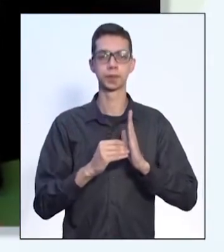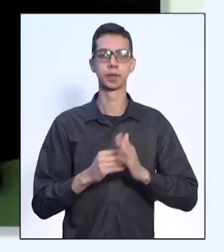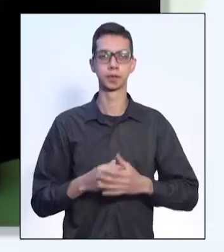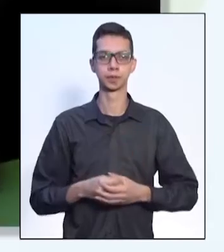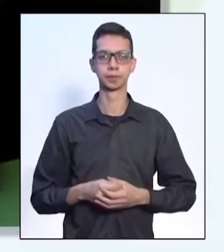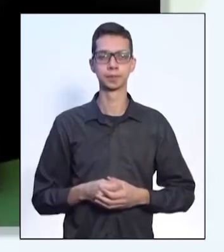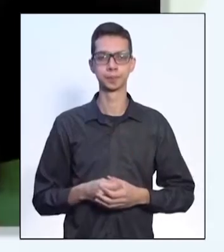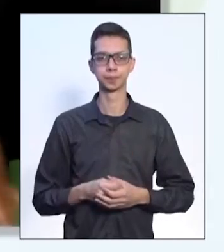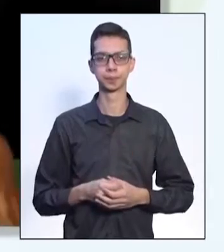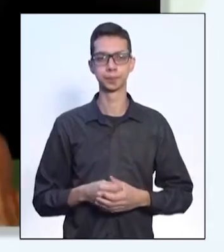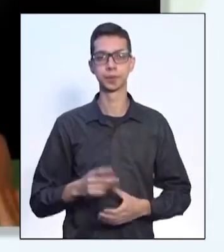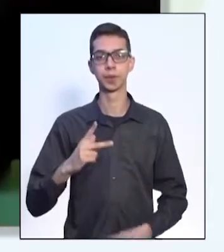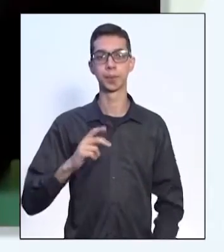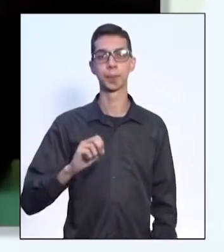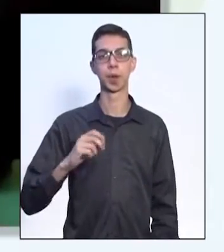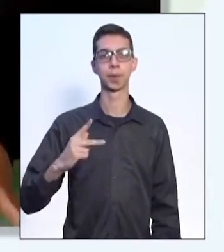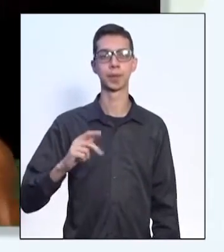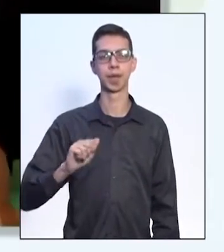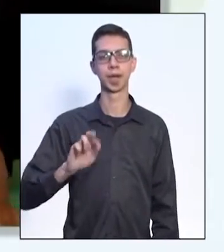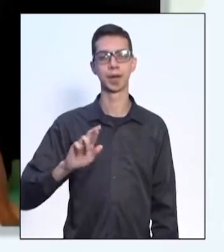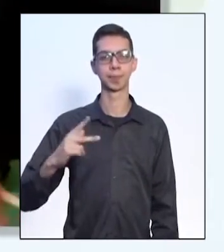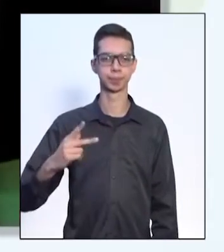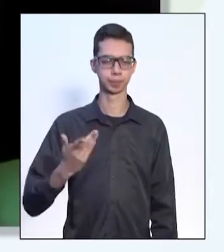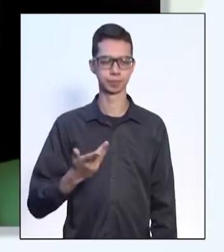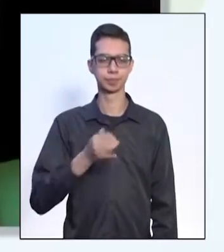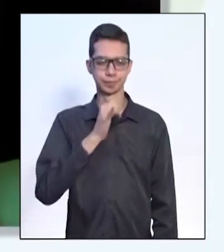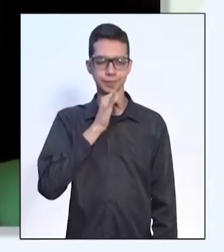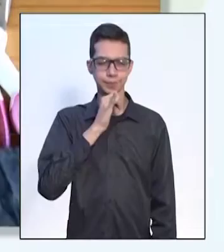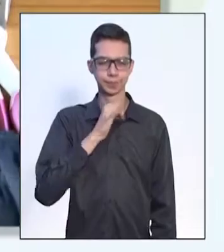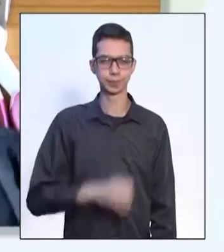o pop-up, explorando ele ser tridimensional, né?